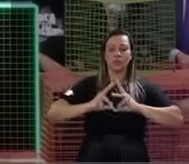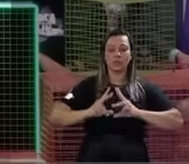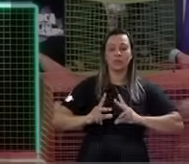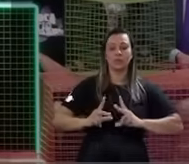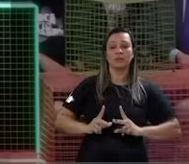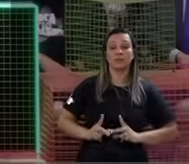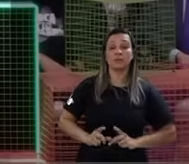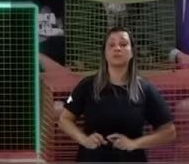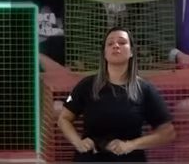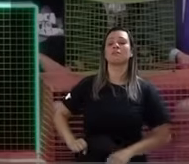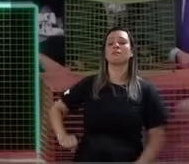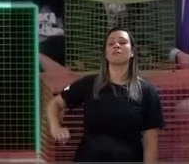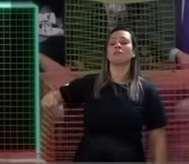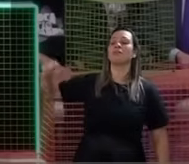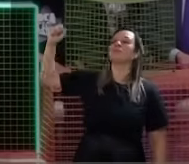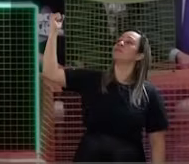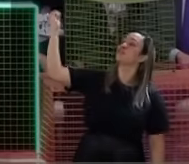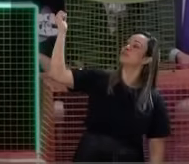que orgulho.